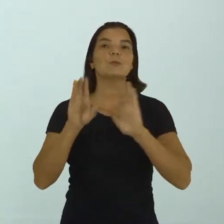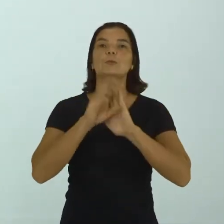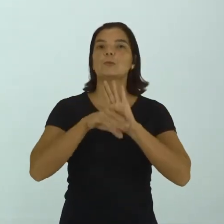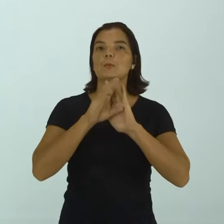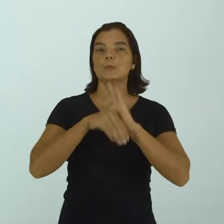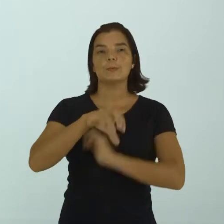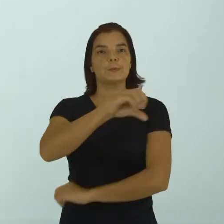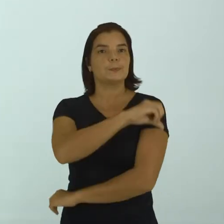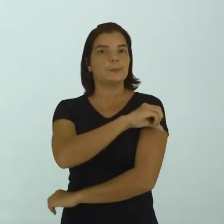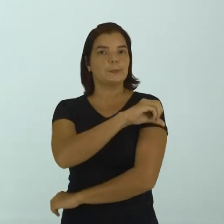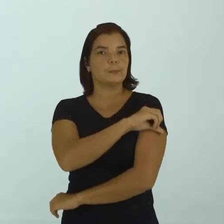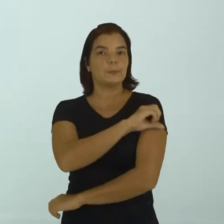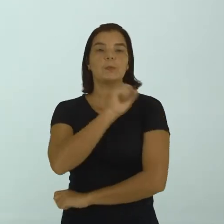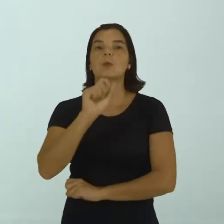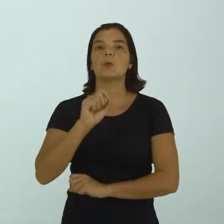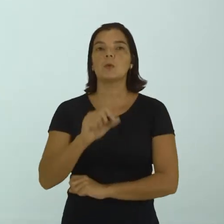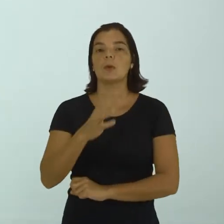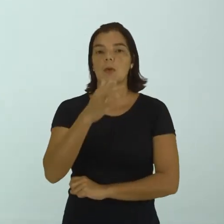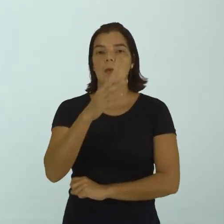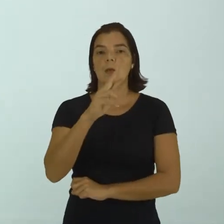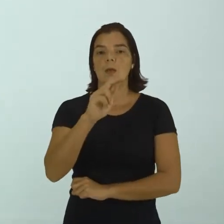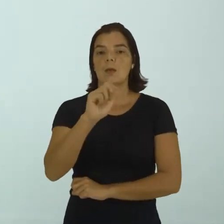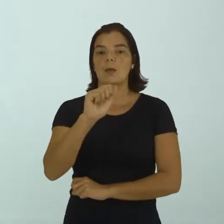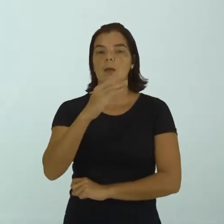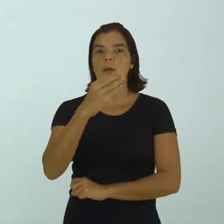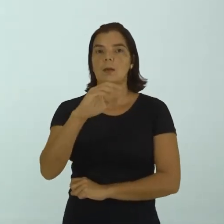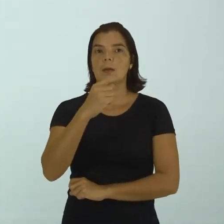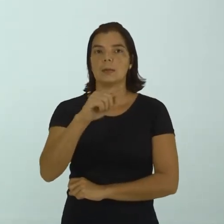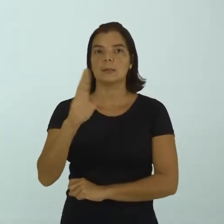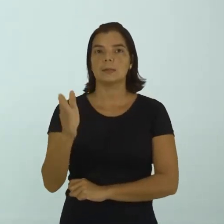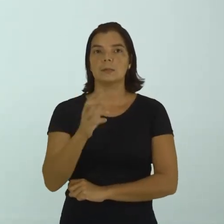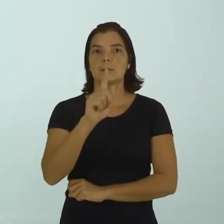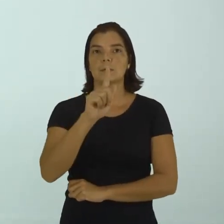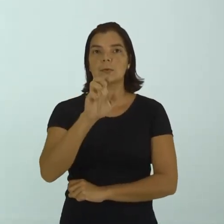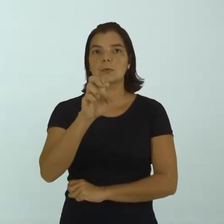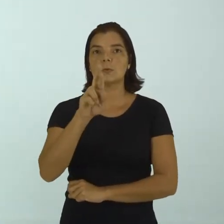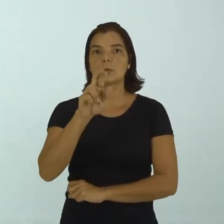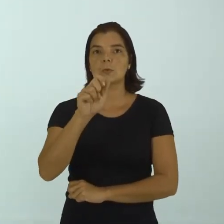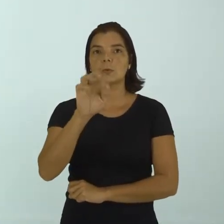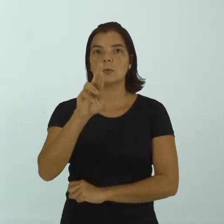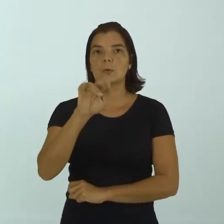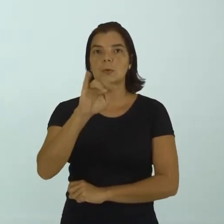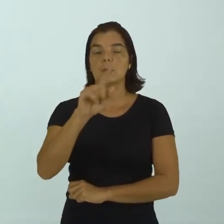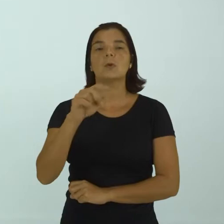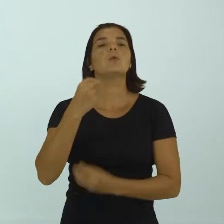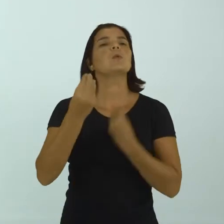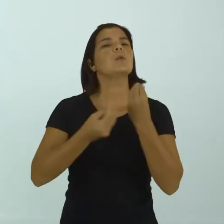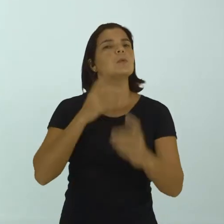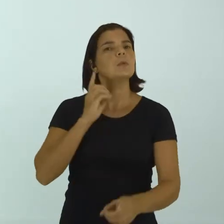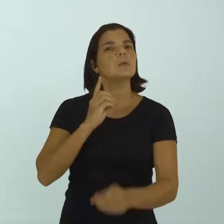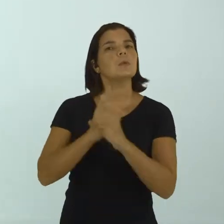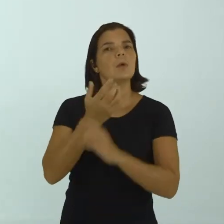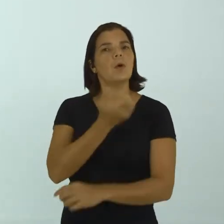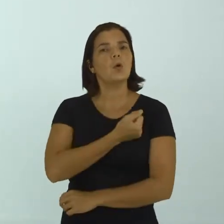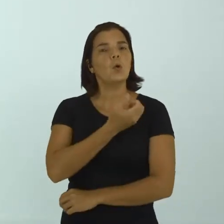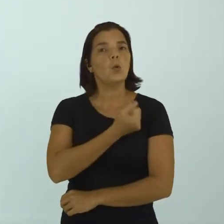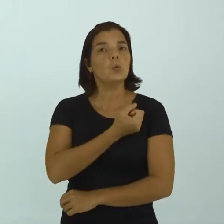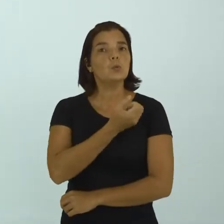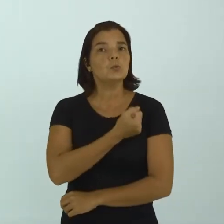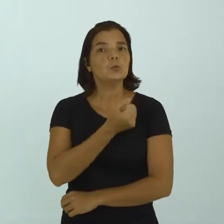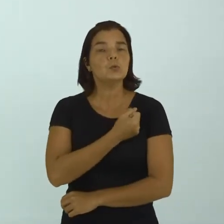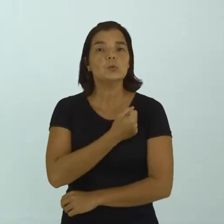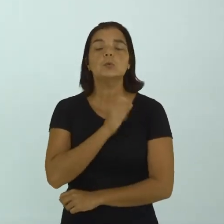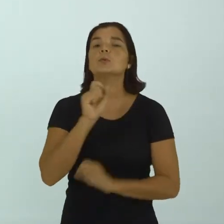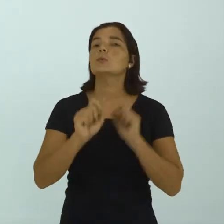do nono ano. A nossa aula hoje é sobre fração geratriz. A gente hoje vai aprender a como encontrar, né, a fração de números inteiros que está